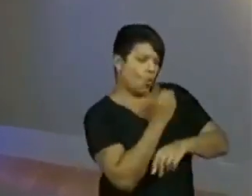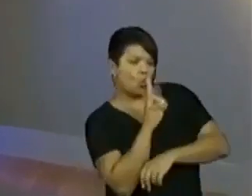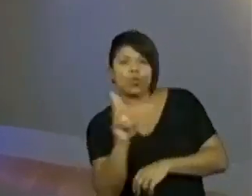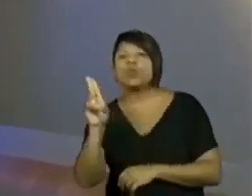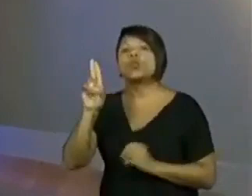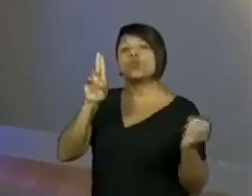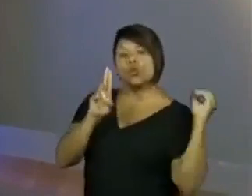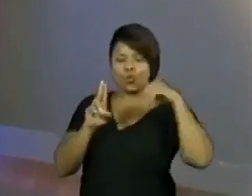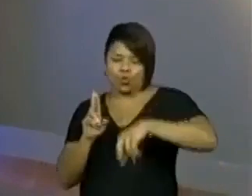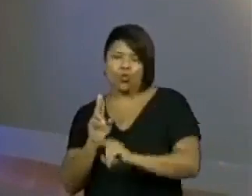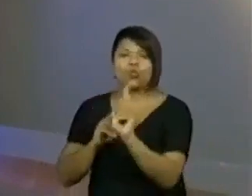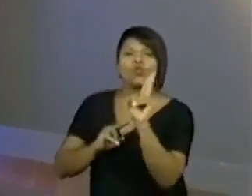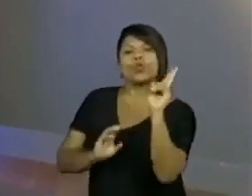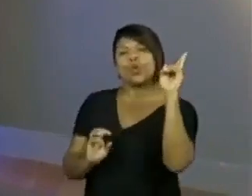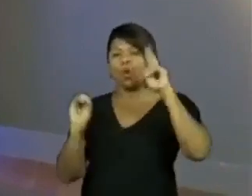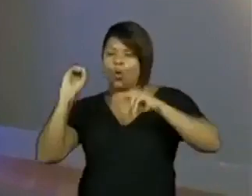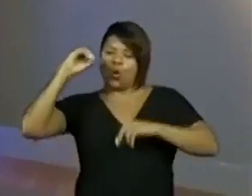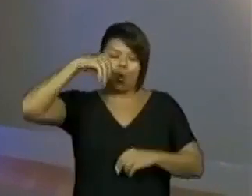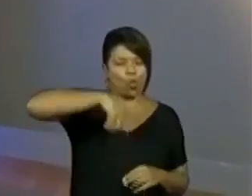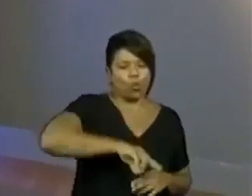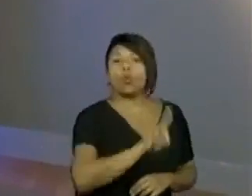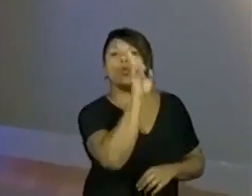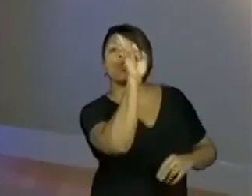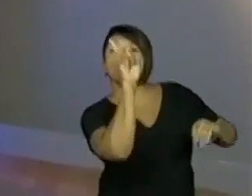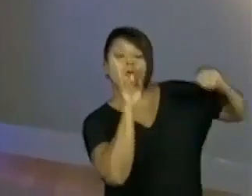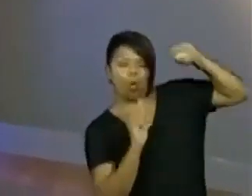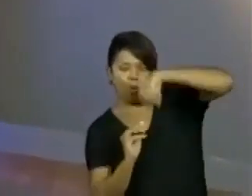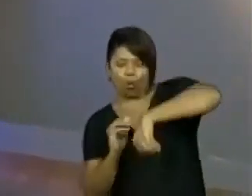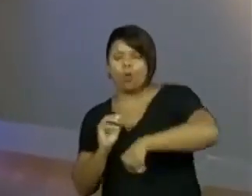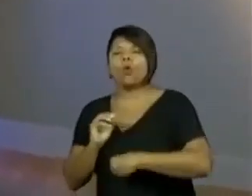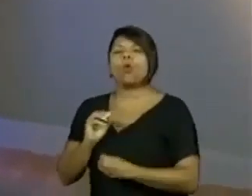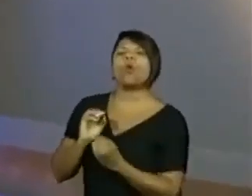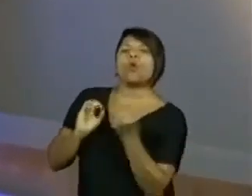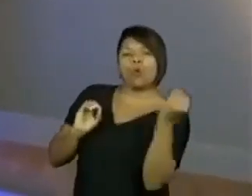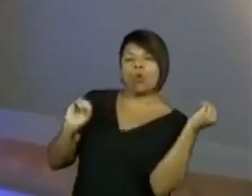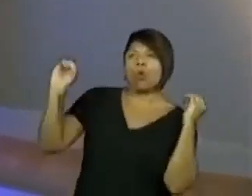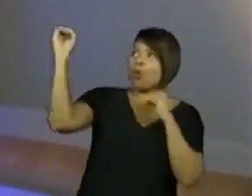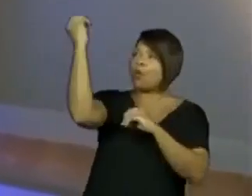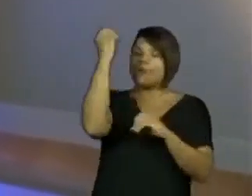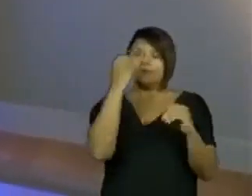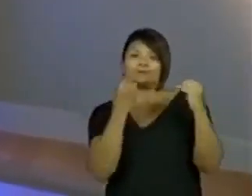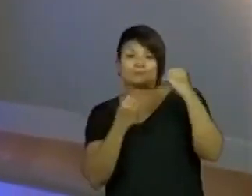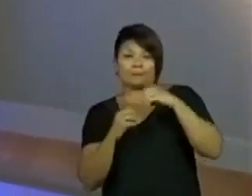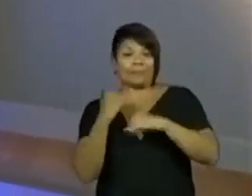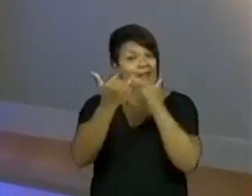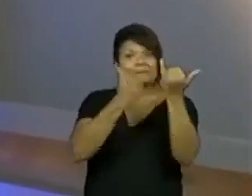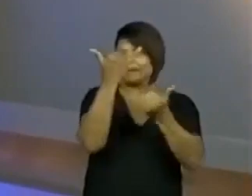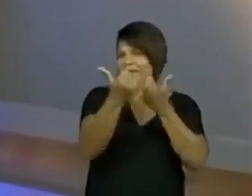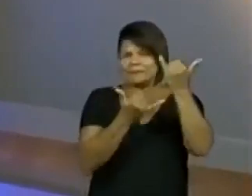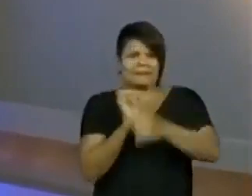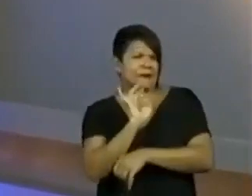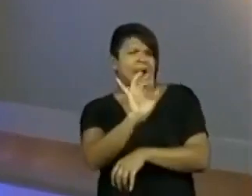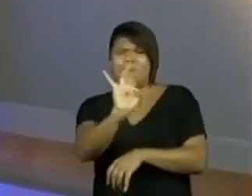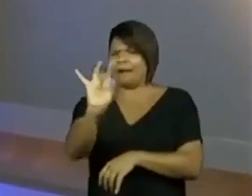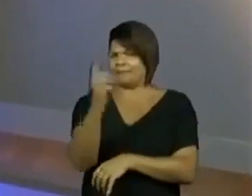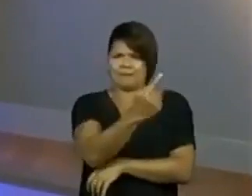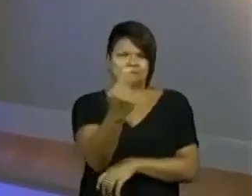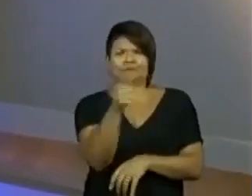o, u, o, u. Aí a brincadeira é de cada um.